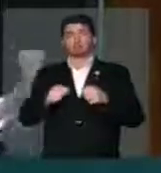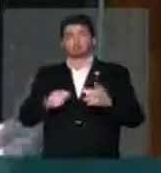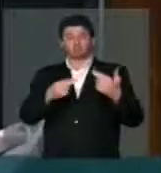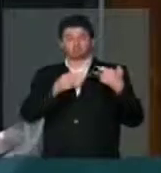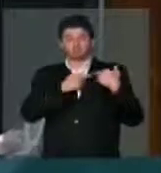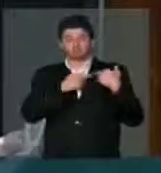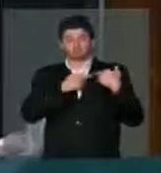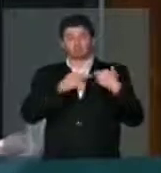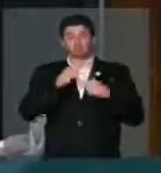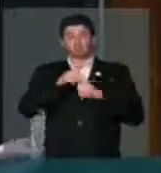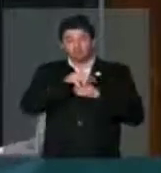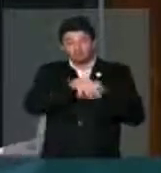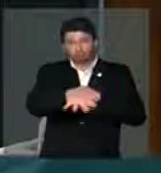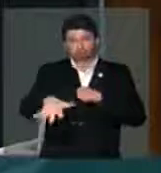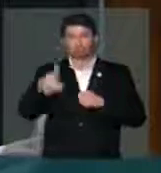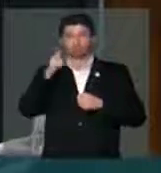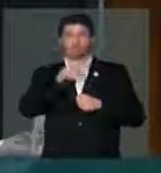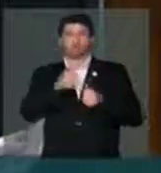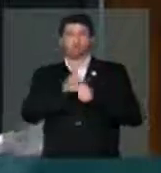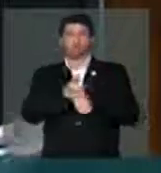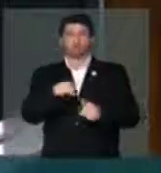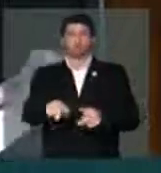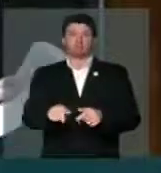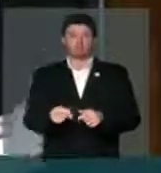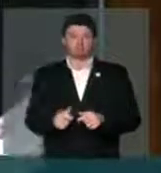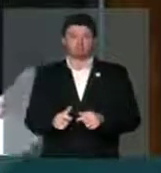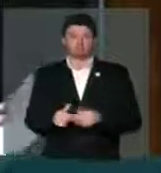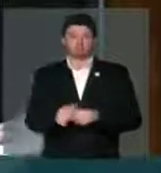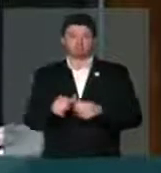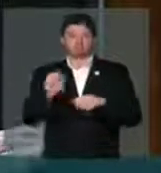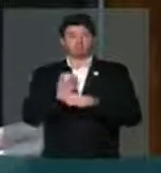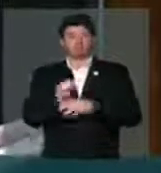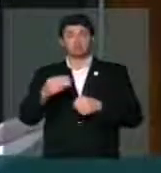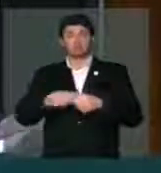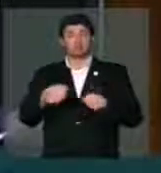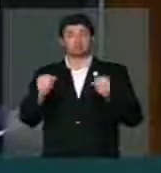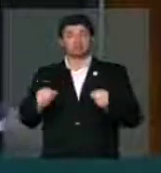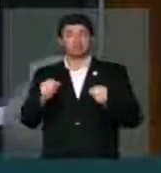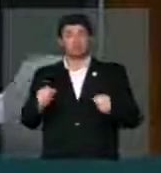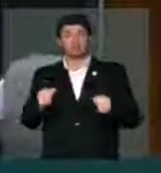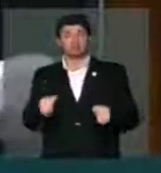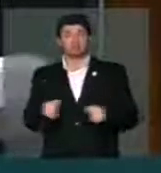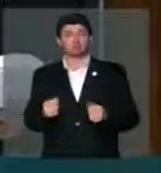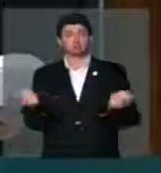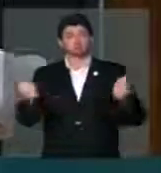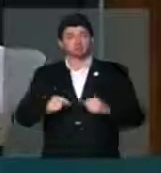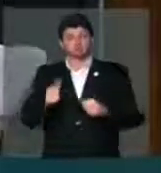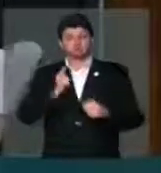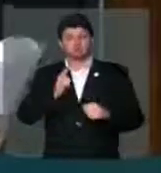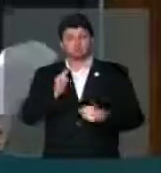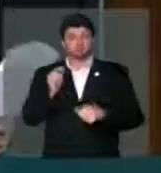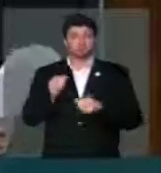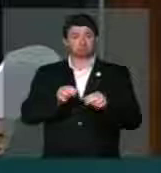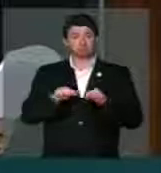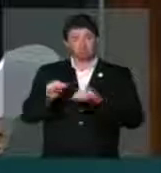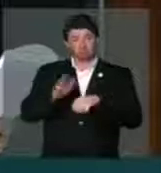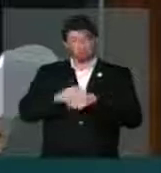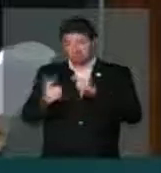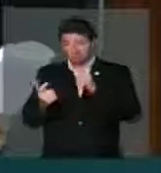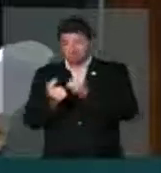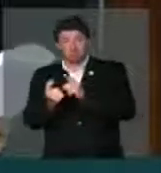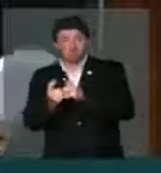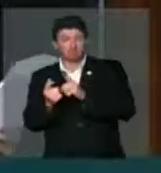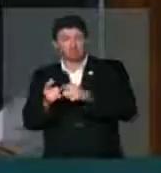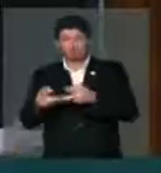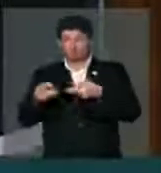cobertura, capilaridade para fazer esse acompanhamento, quando que o Estado e o município poderiam ter possibilidade, ali mais próximo, inclusive,